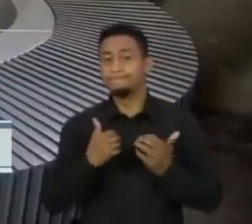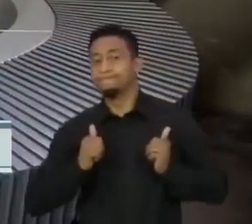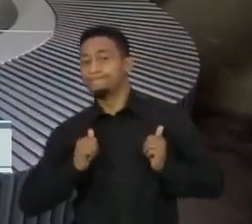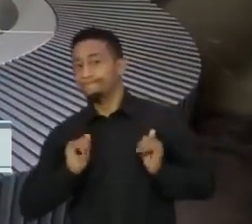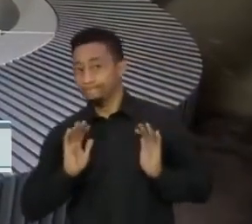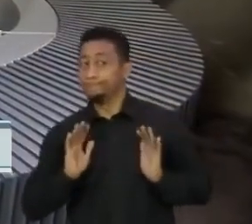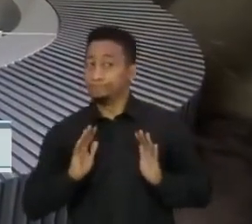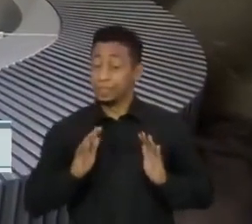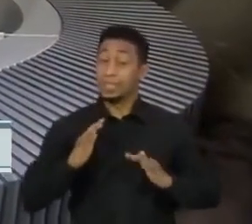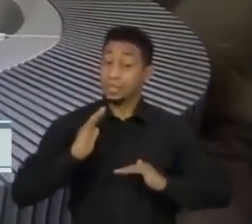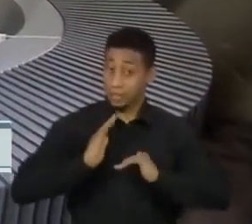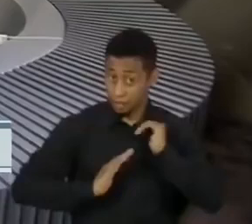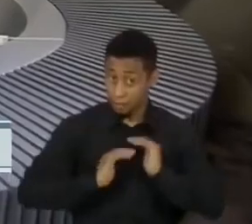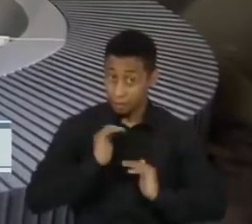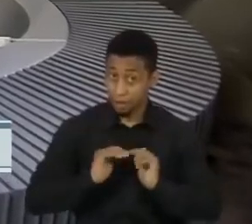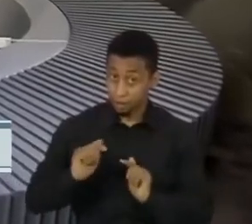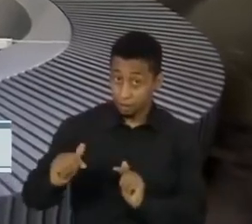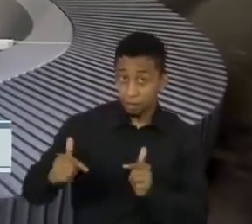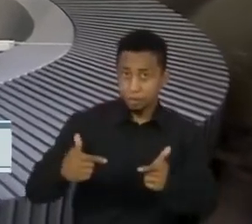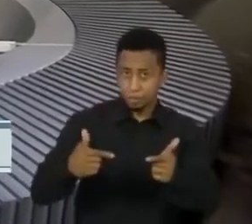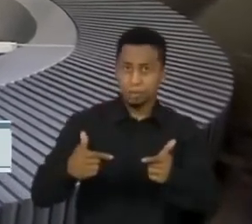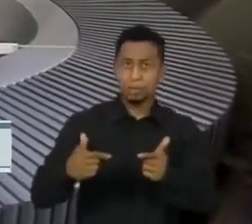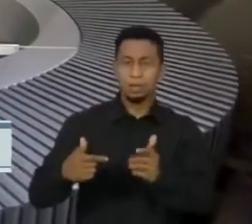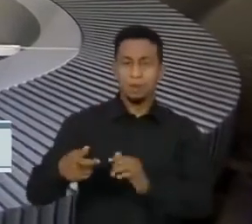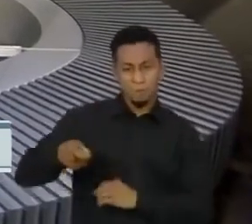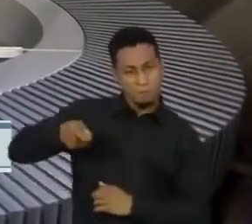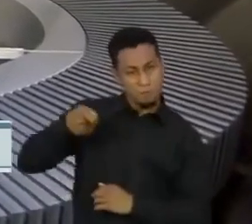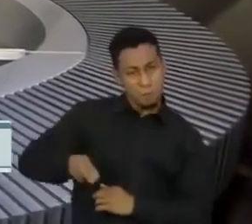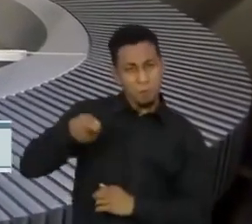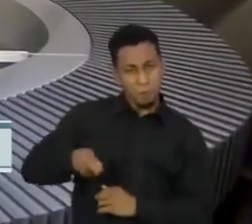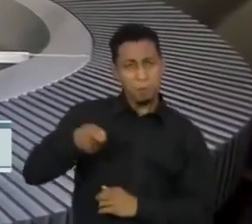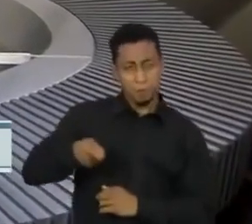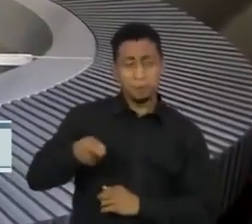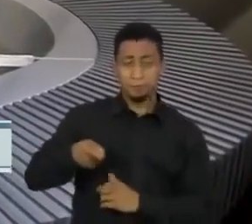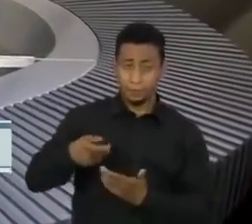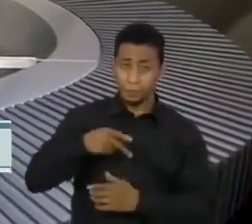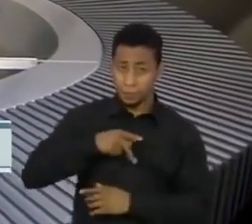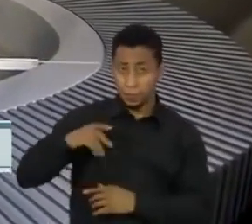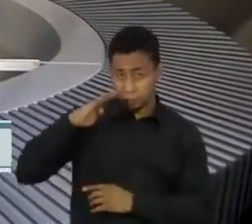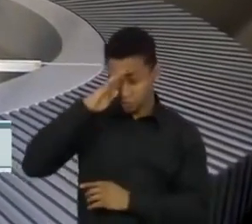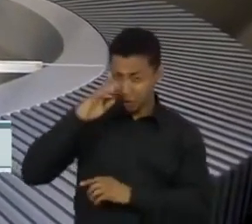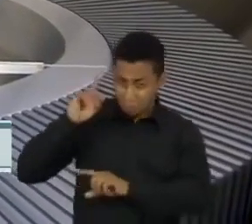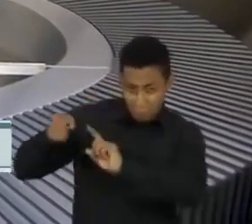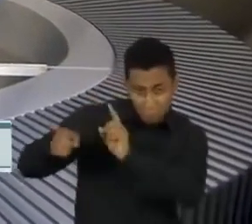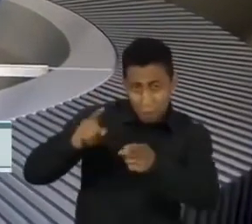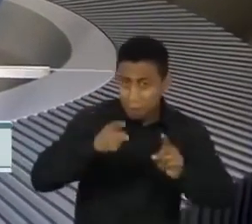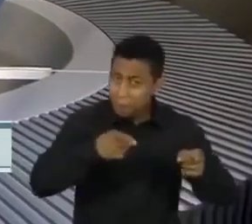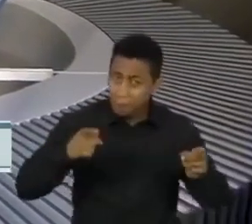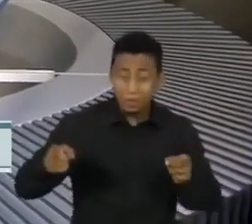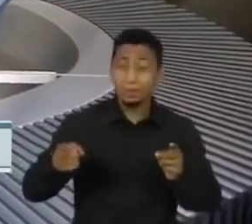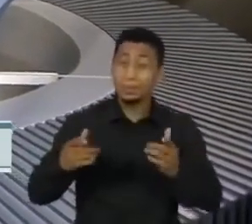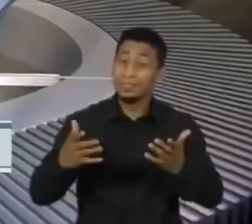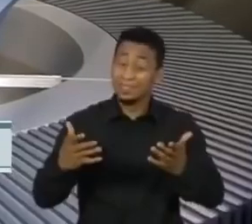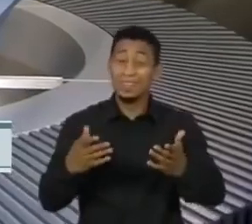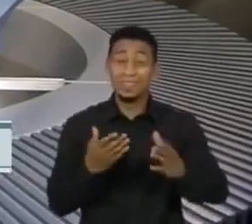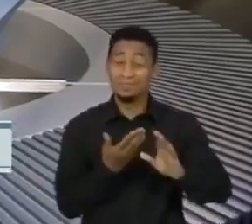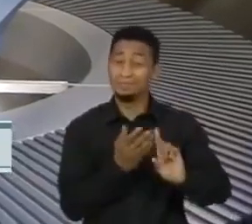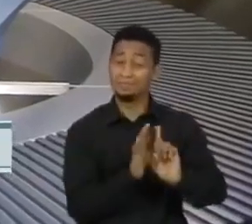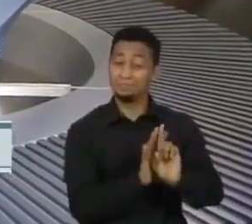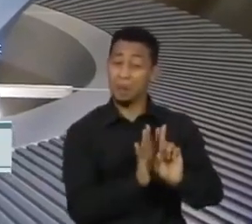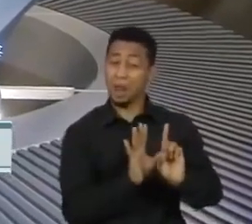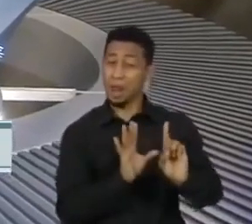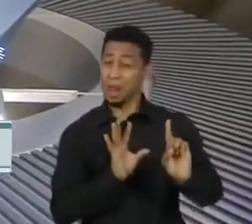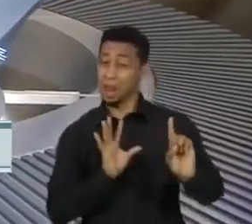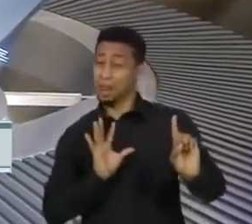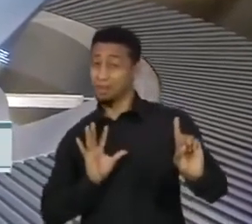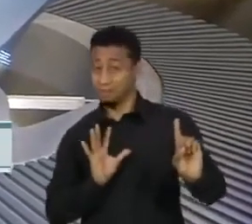Na prática, o descolamento do radicalismo apresentado pelo Executivo deixa o presidente da República cada vez mais isolado. Pois